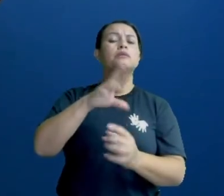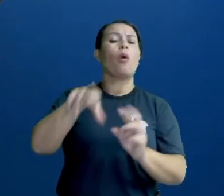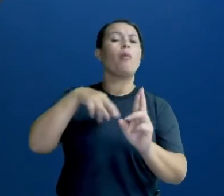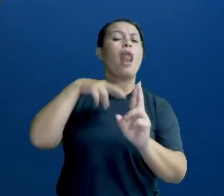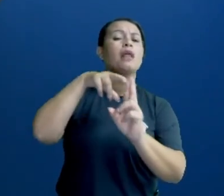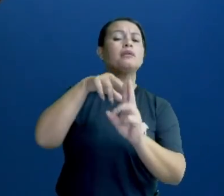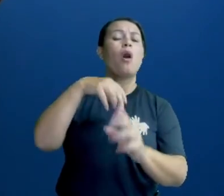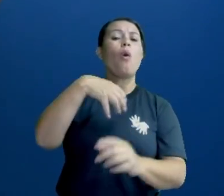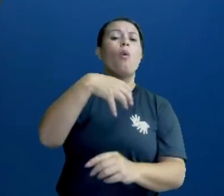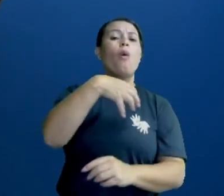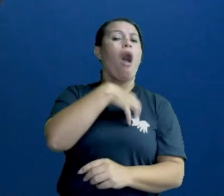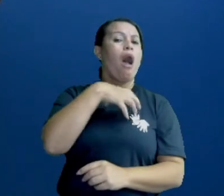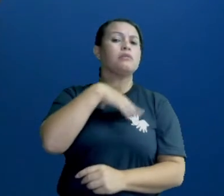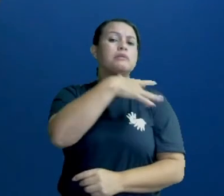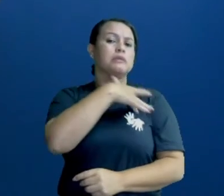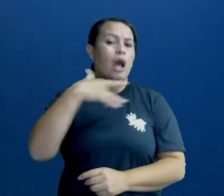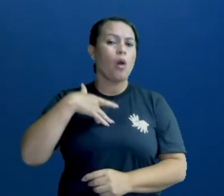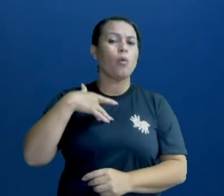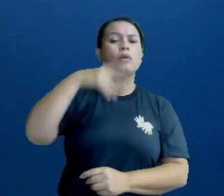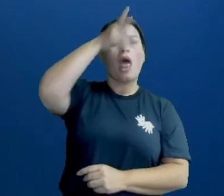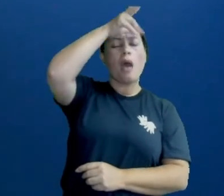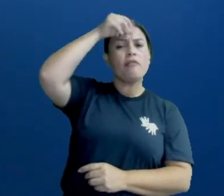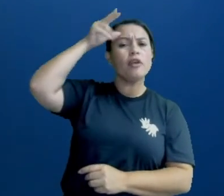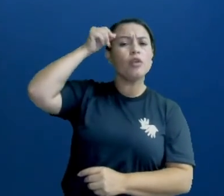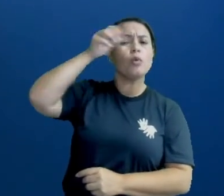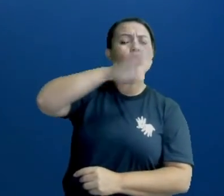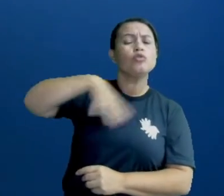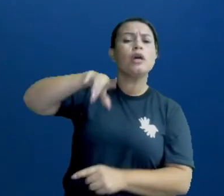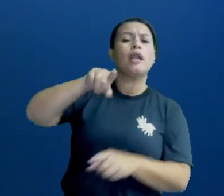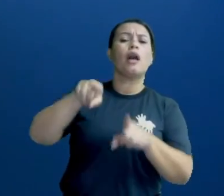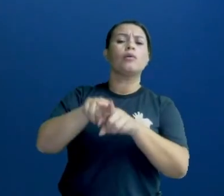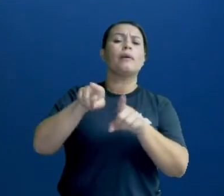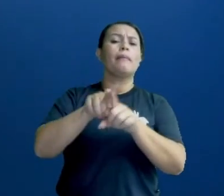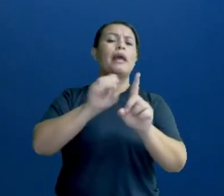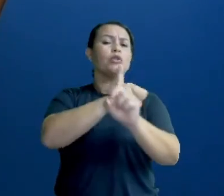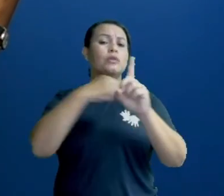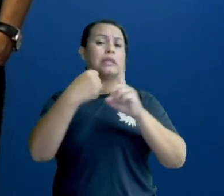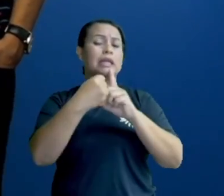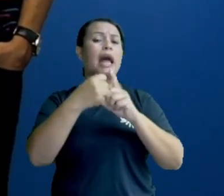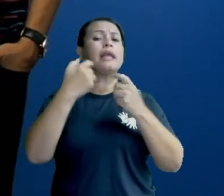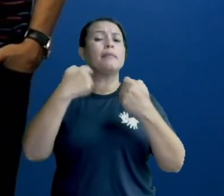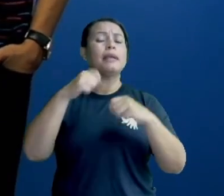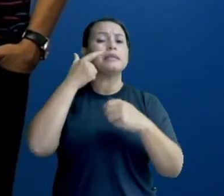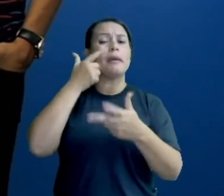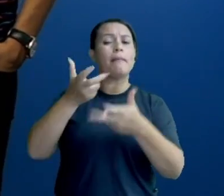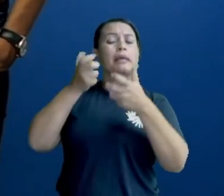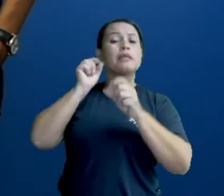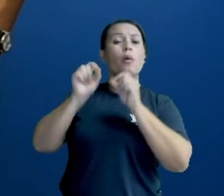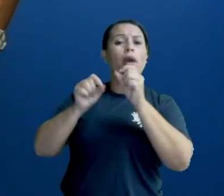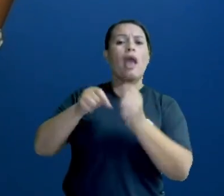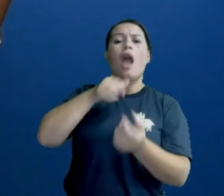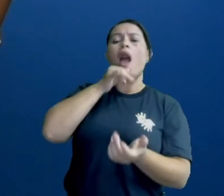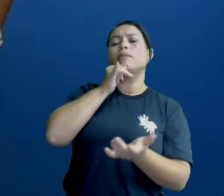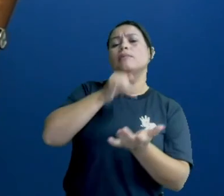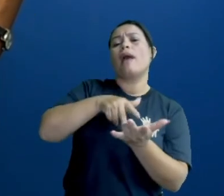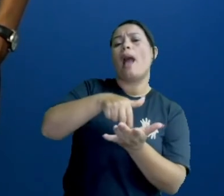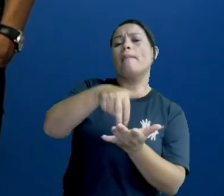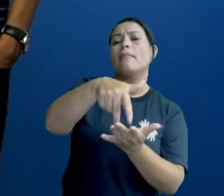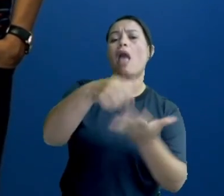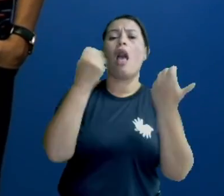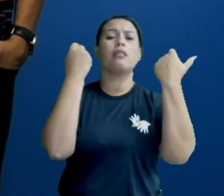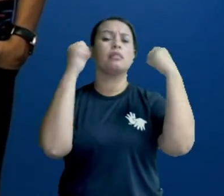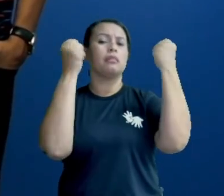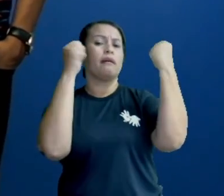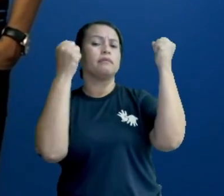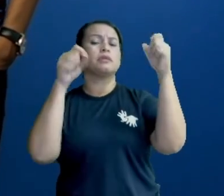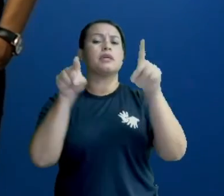um modo geral e a população como um todo, ela tem se preocupado com hábitos mais saudáveis de vida, seja praticar uma caminhada, seja praticar uma atividade física,